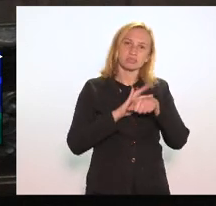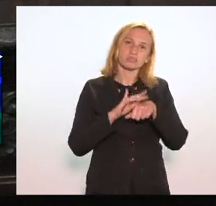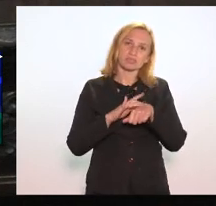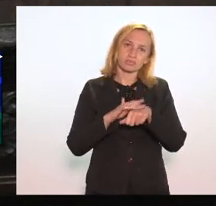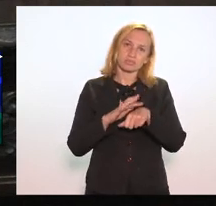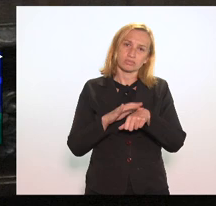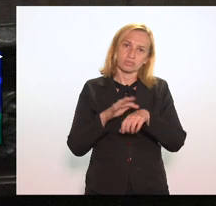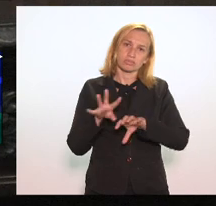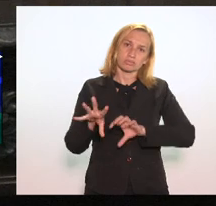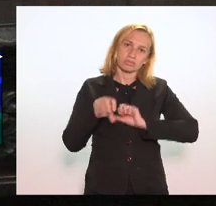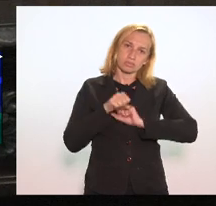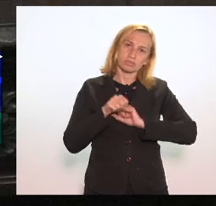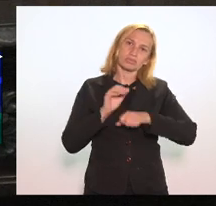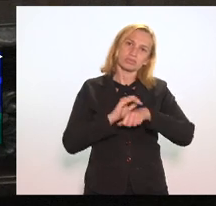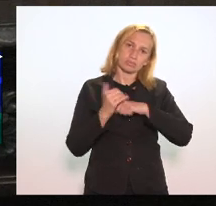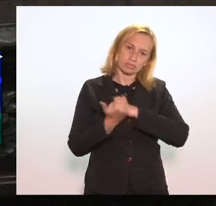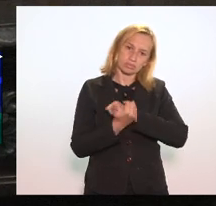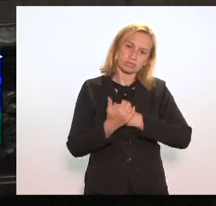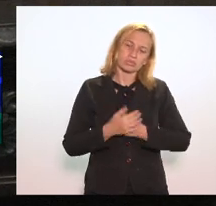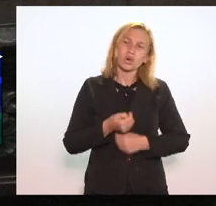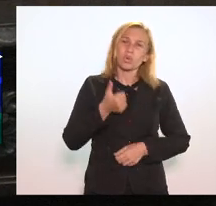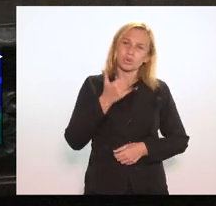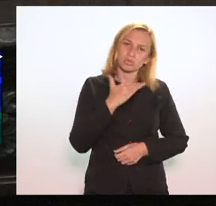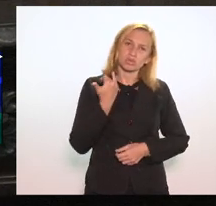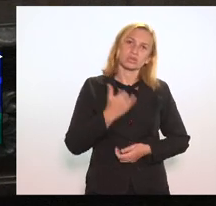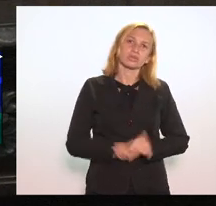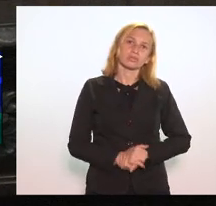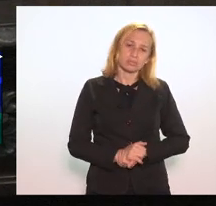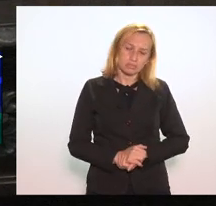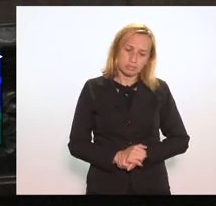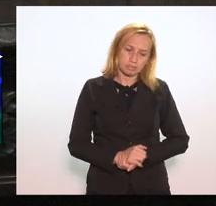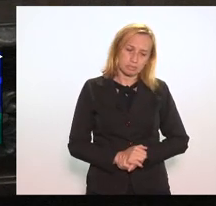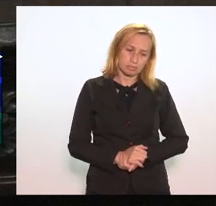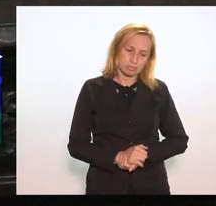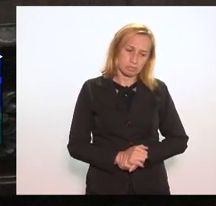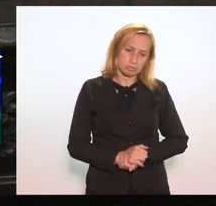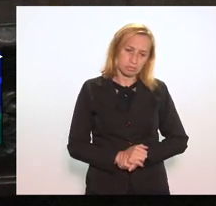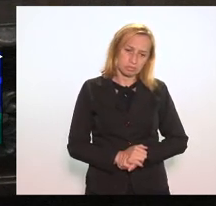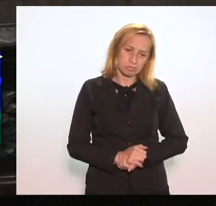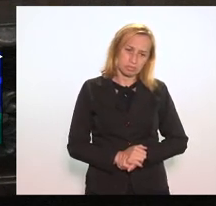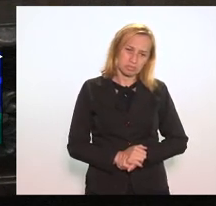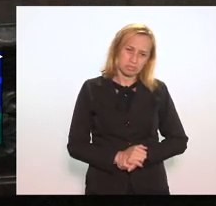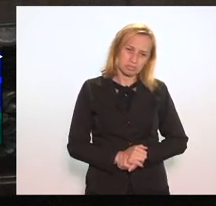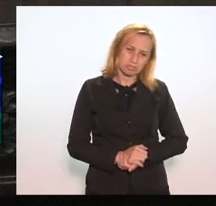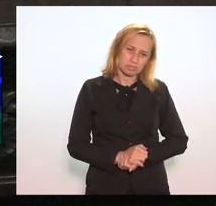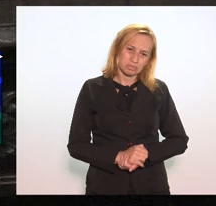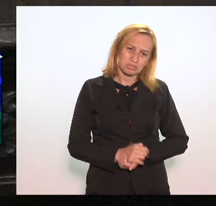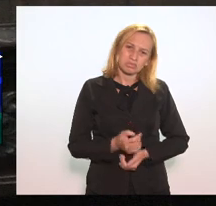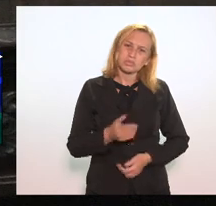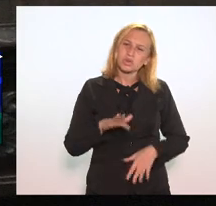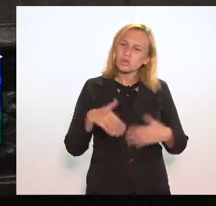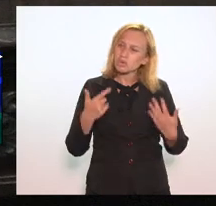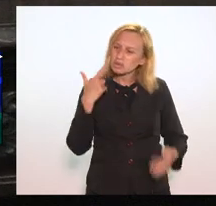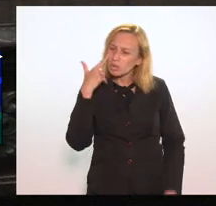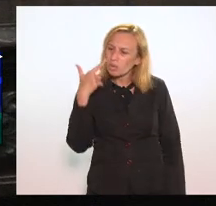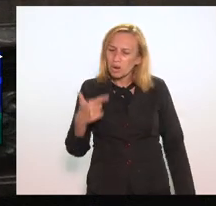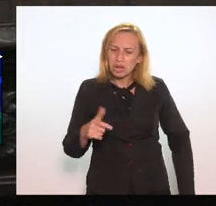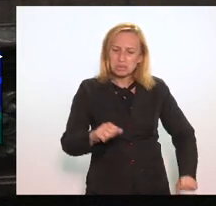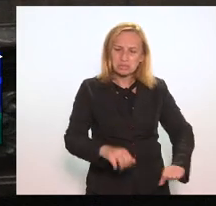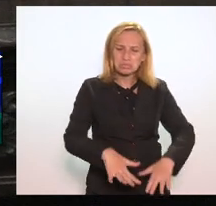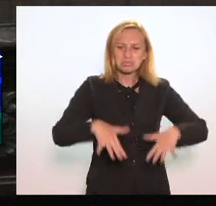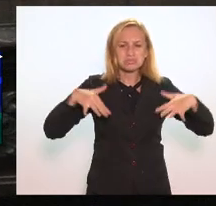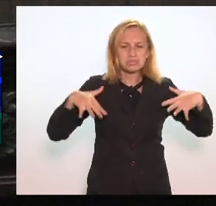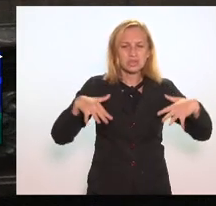doença sim e quase morri Ah e quando eu olho para esse plenário